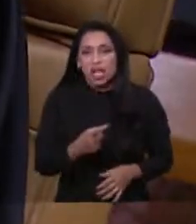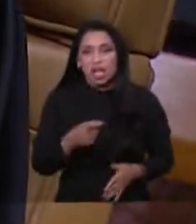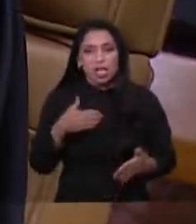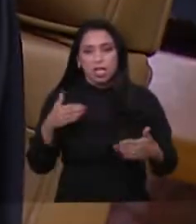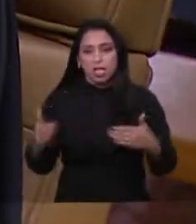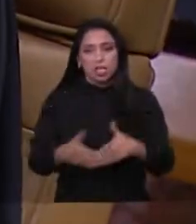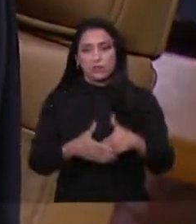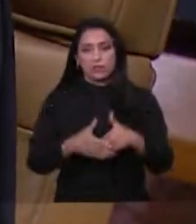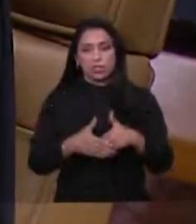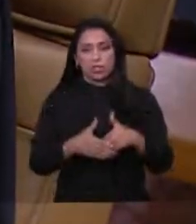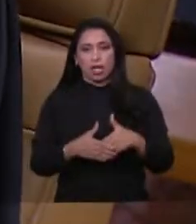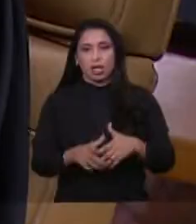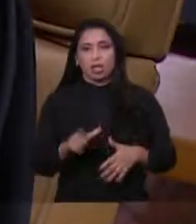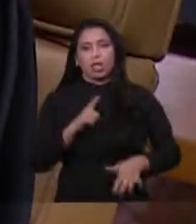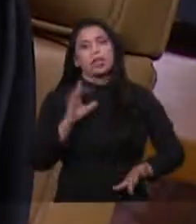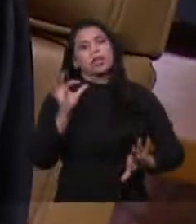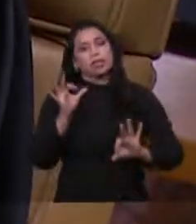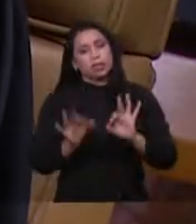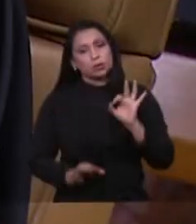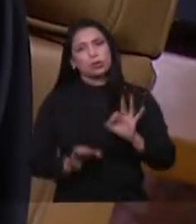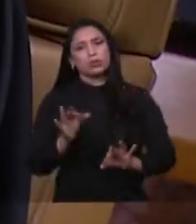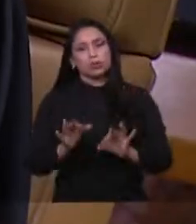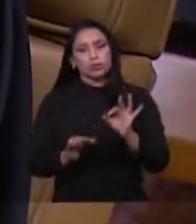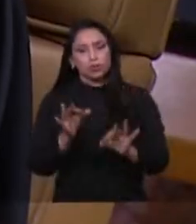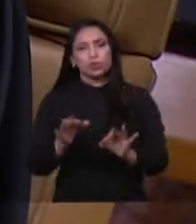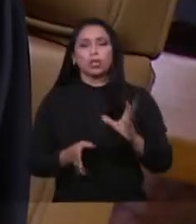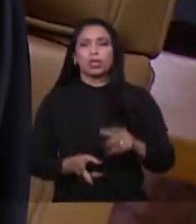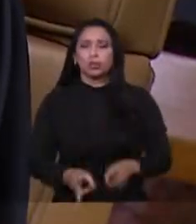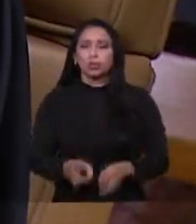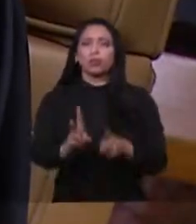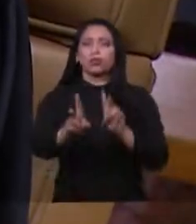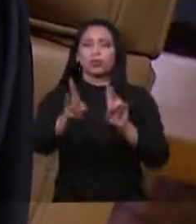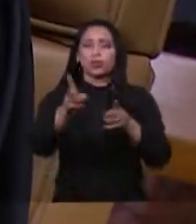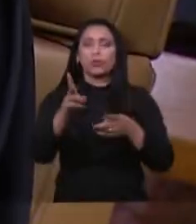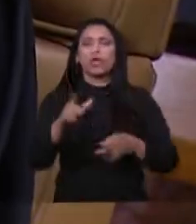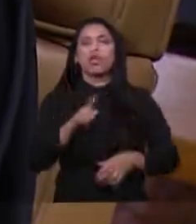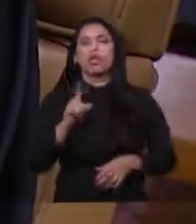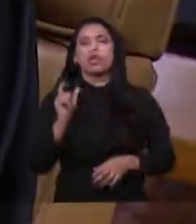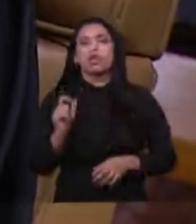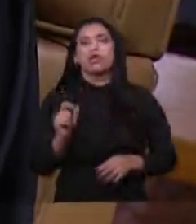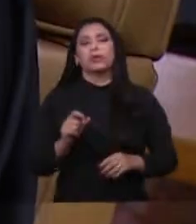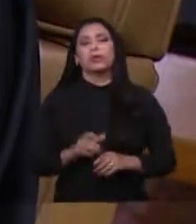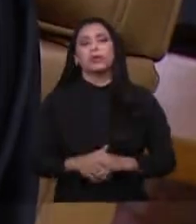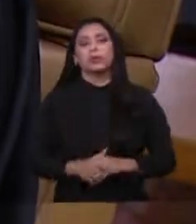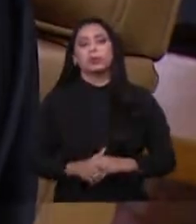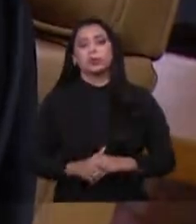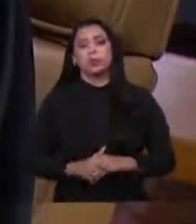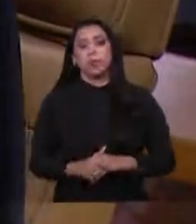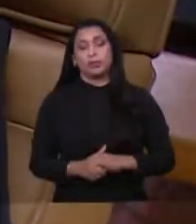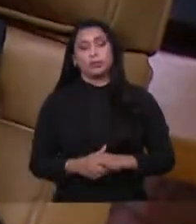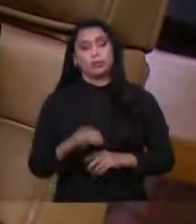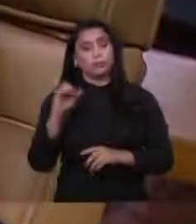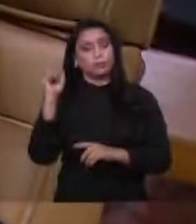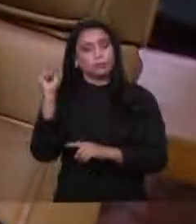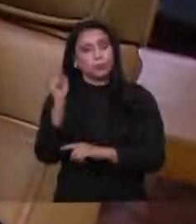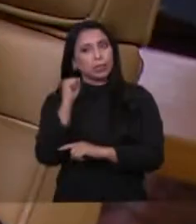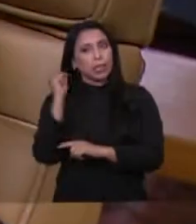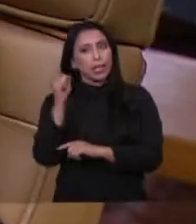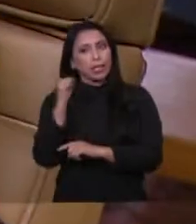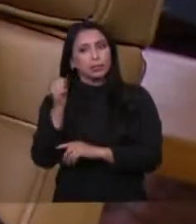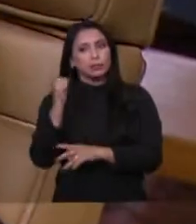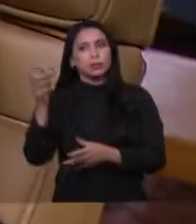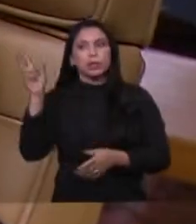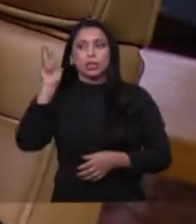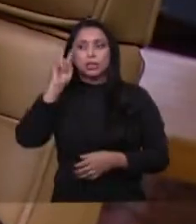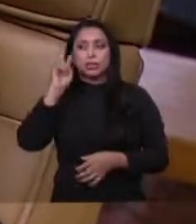aqui julgando esse caso extremamente gravoso para a história da